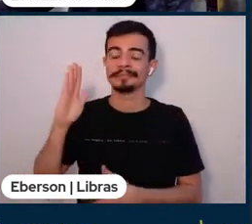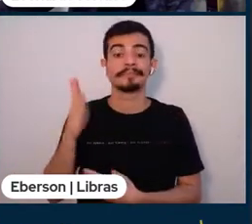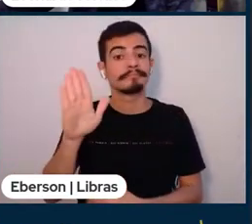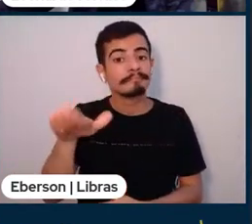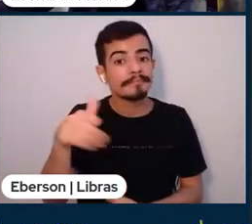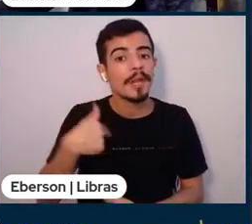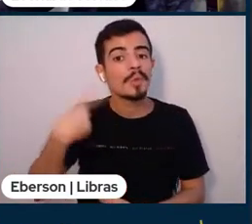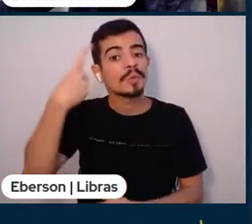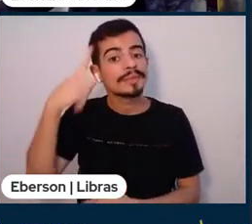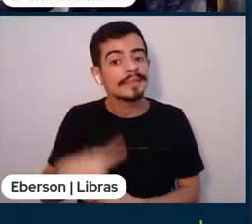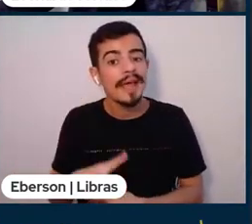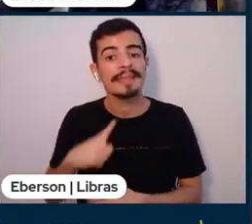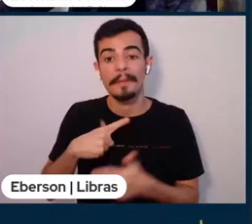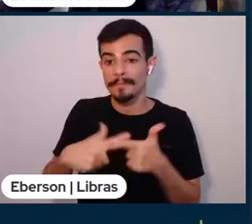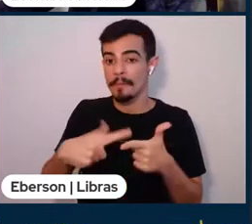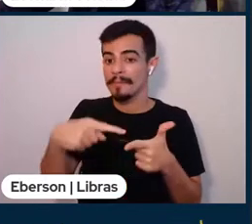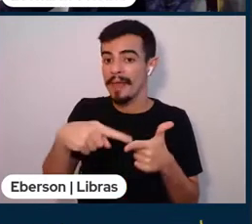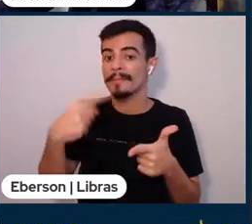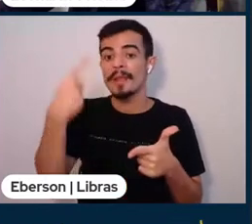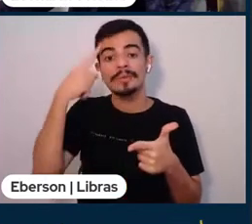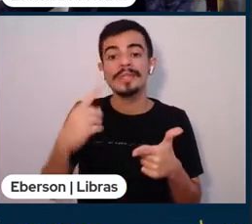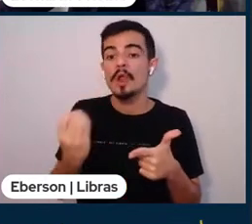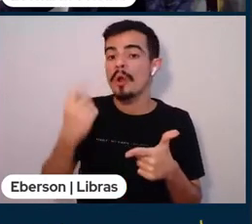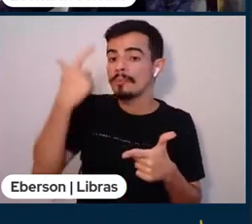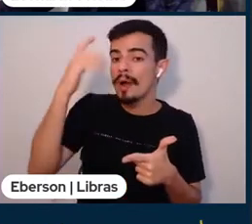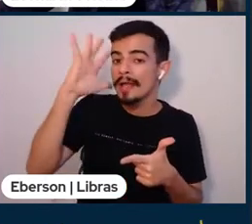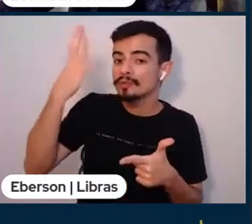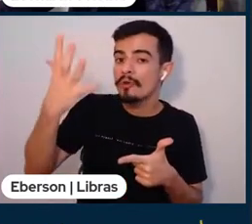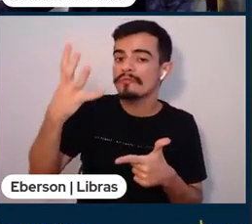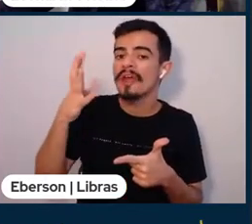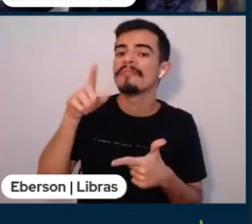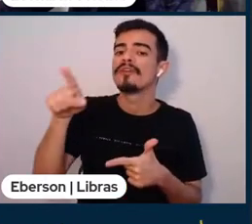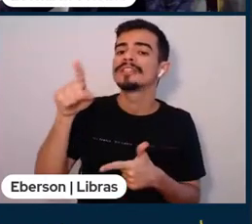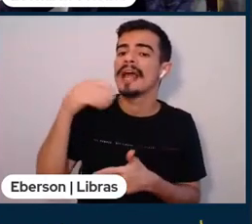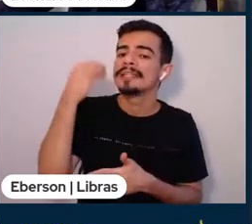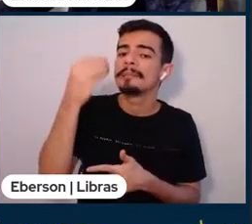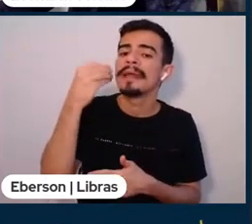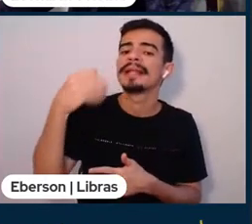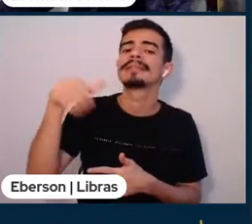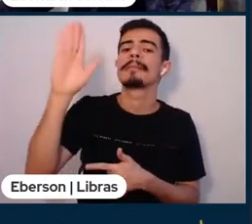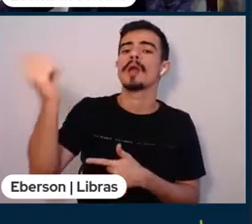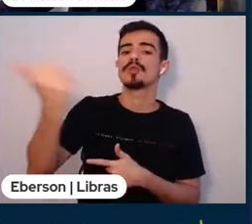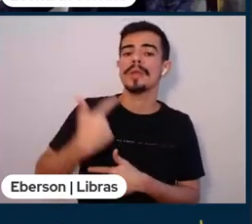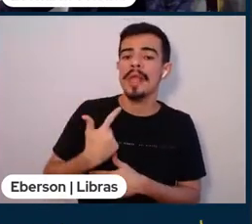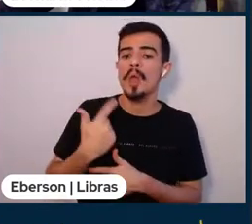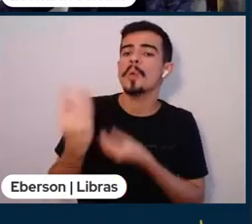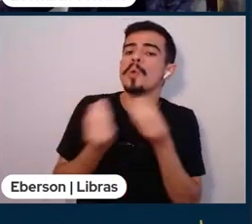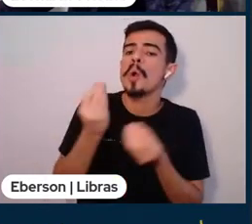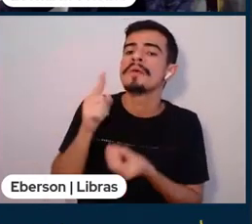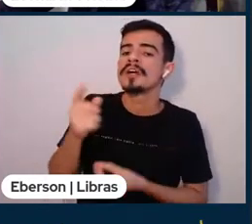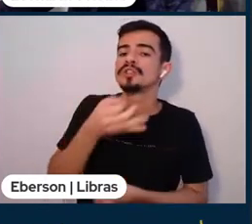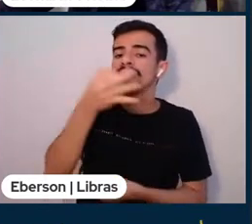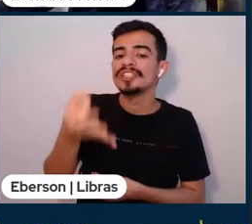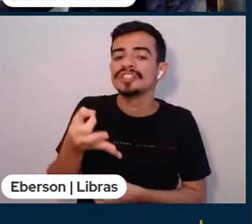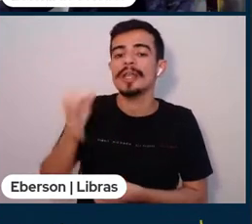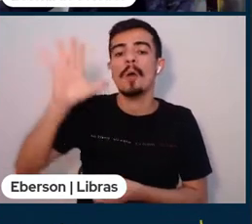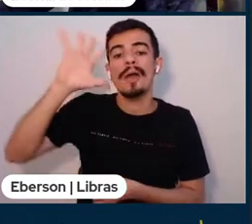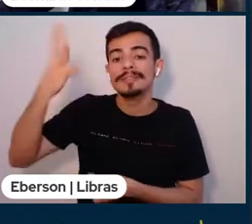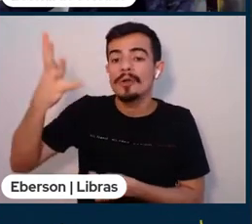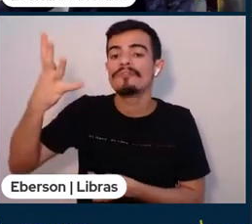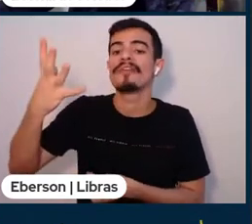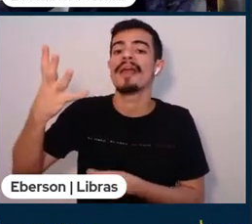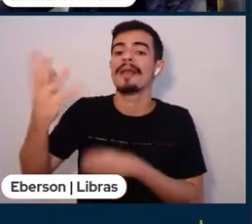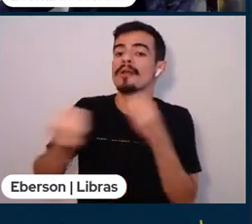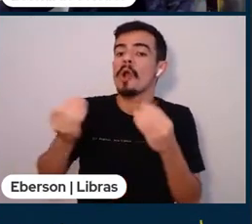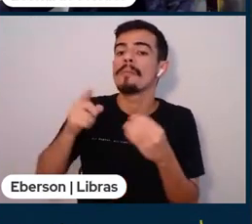não sei como resolver. Que você que já está há mais tempo na área, que já tem mais experiência, pode me